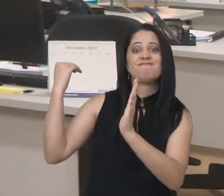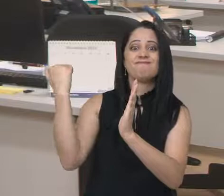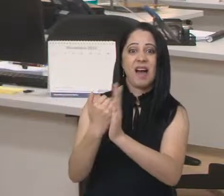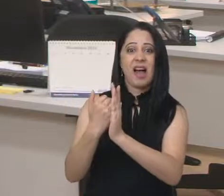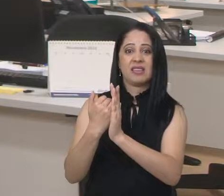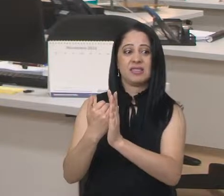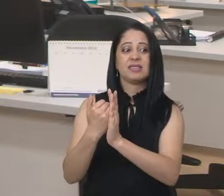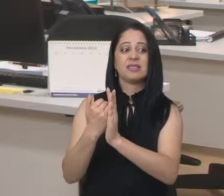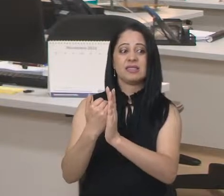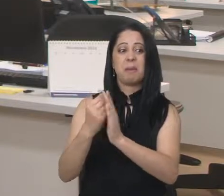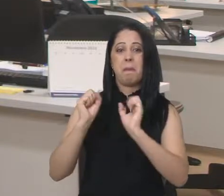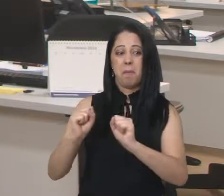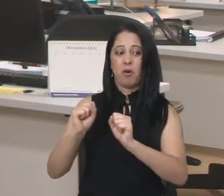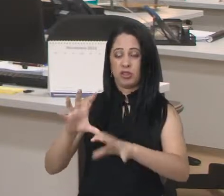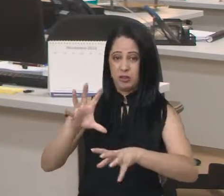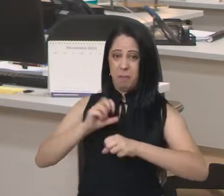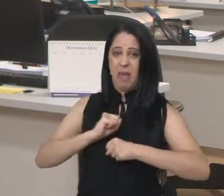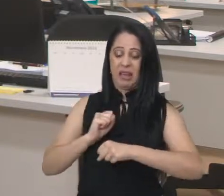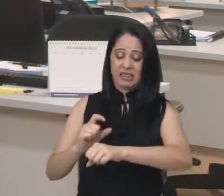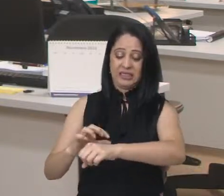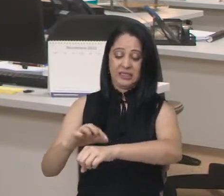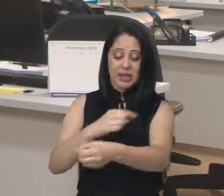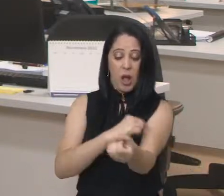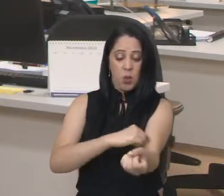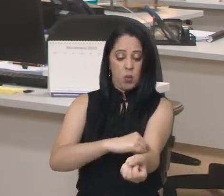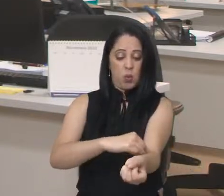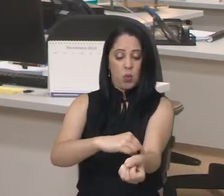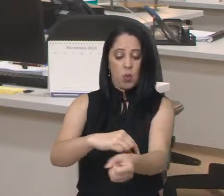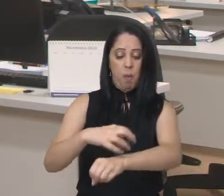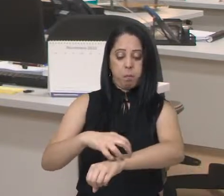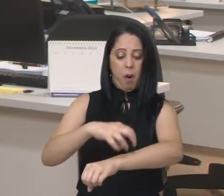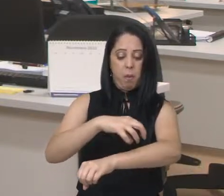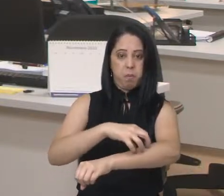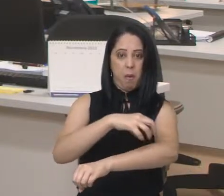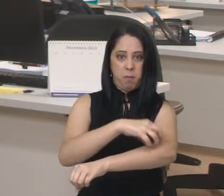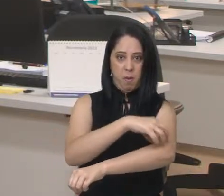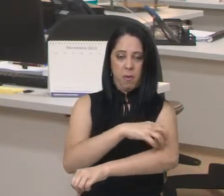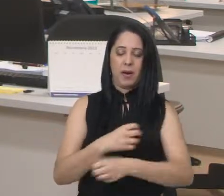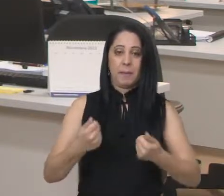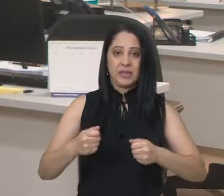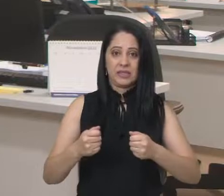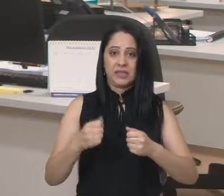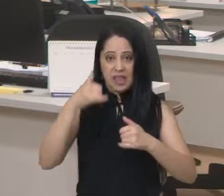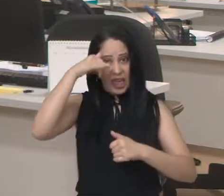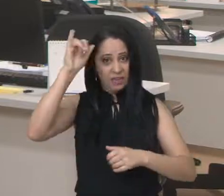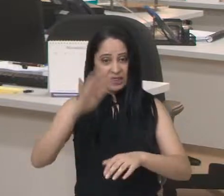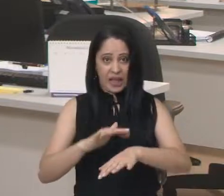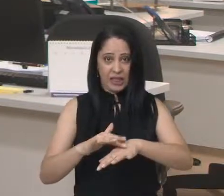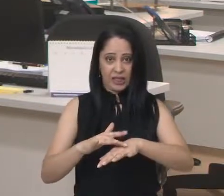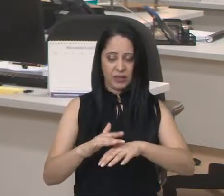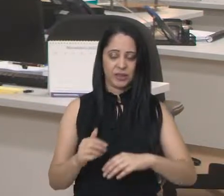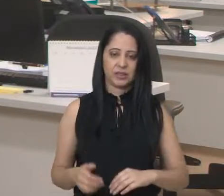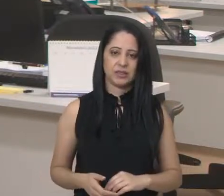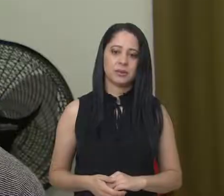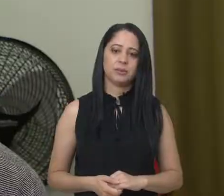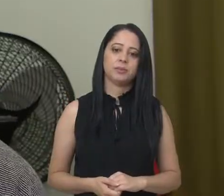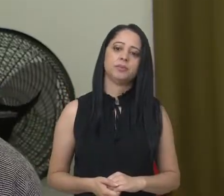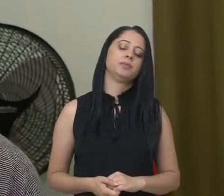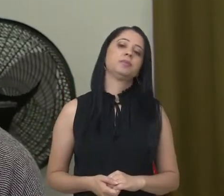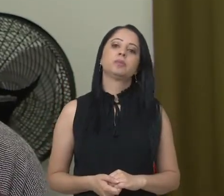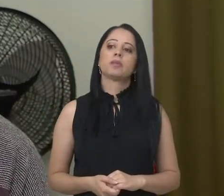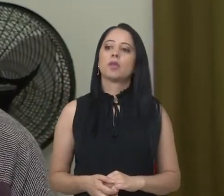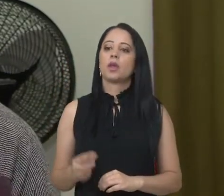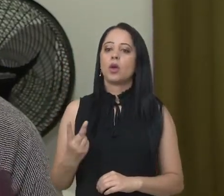com especialistas para saber como identificar, prevenir e tratar a doença. É o que você vê agora na reportagem.